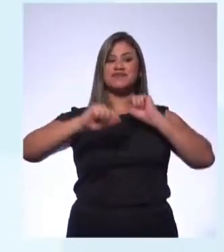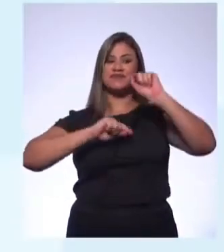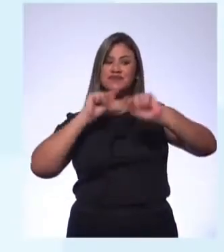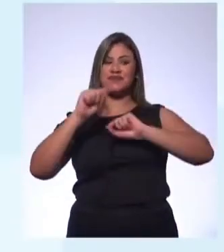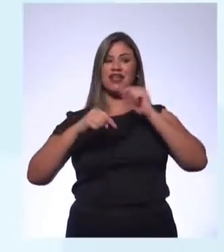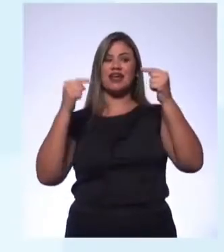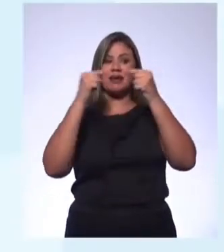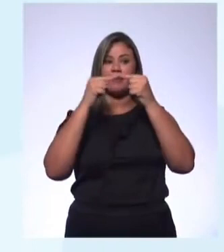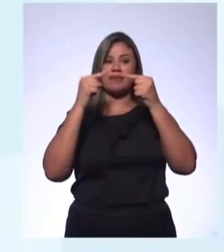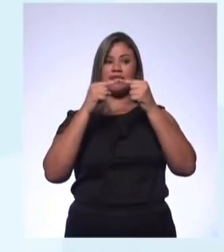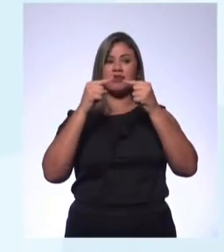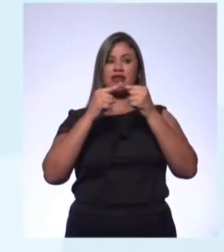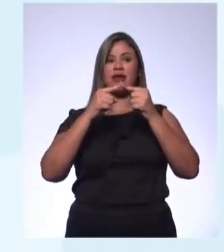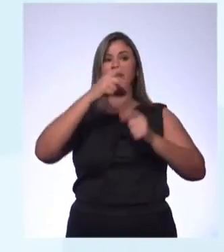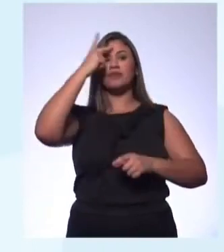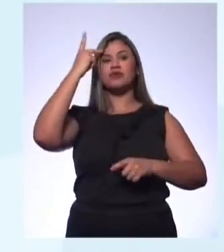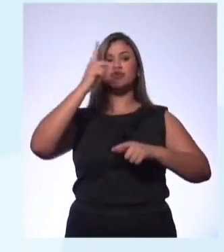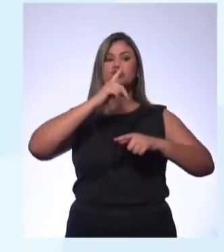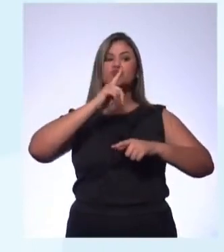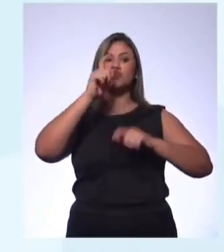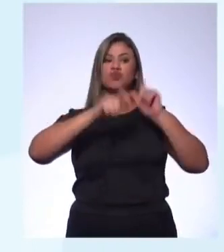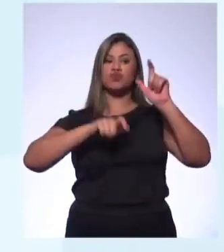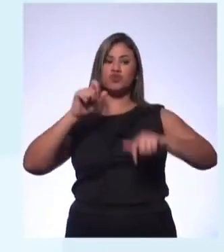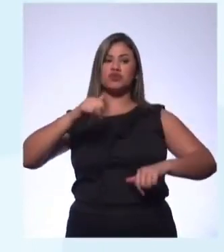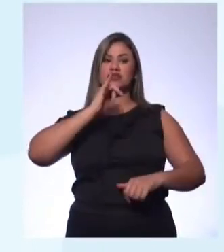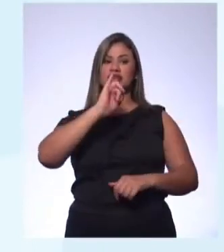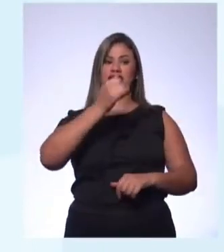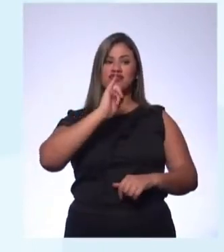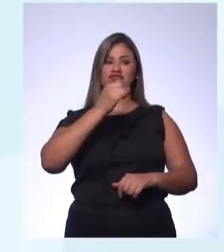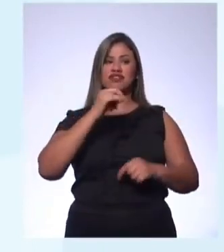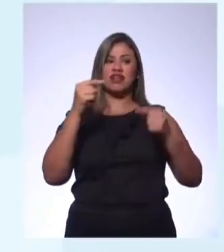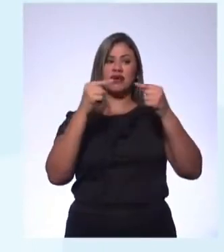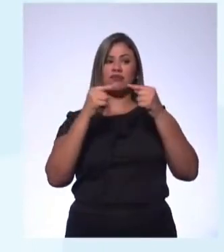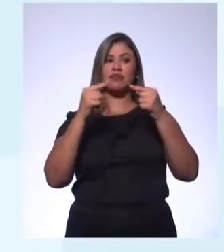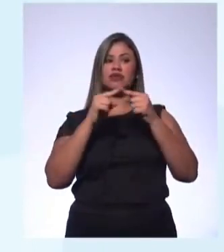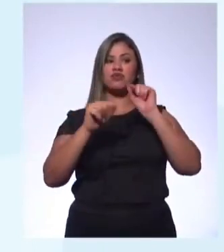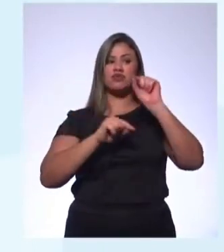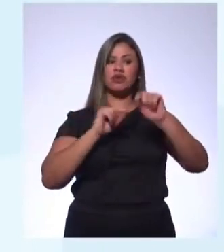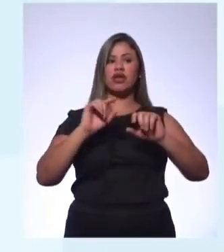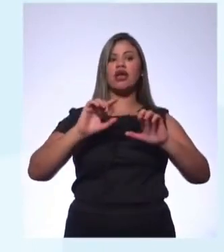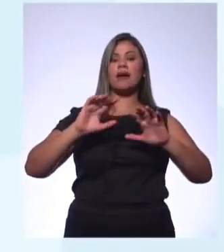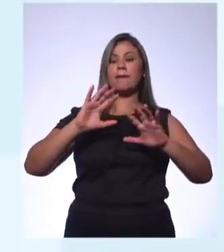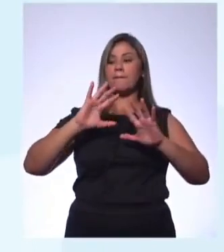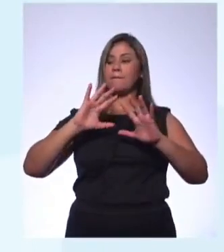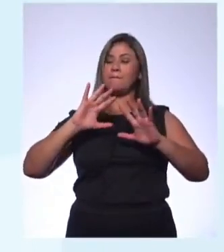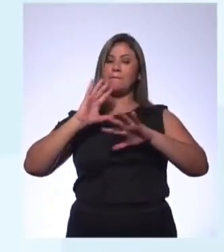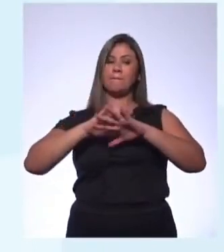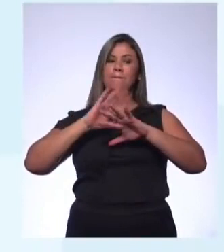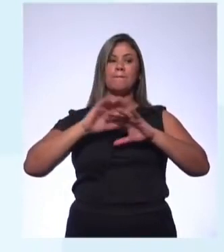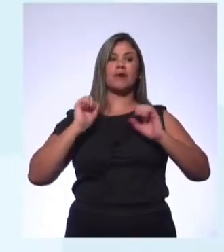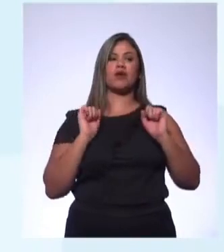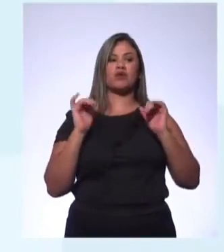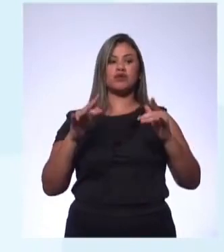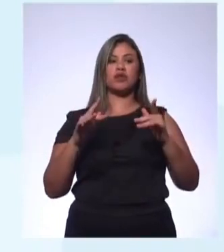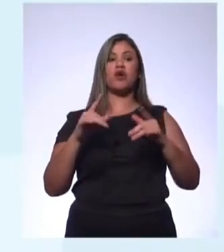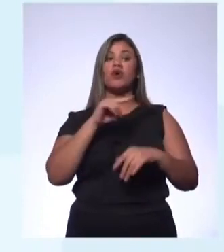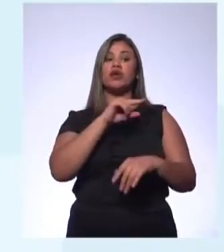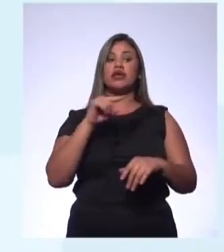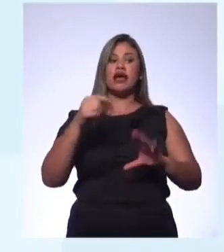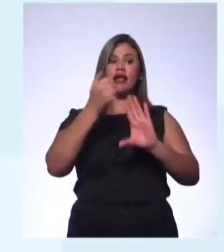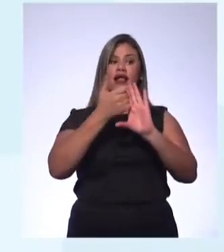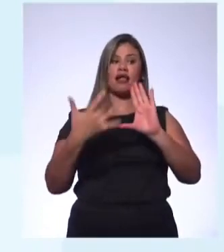As personagens são as pessoas que agem na narrativa, em torno delas ocorrem as ações. São descritas por